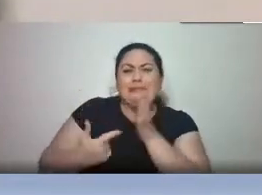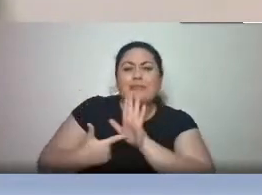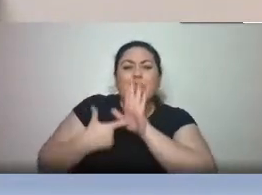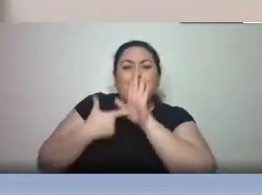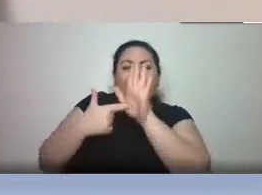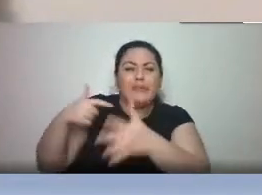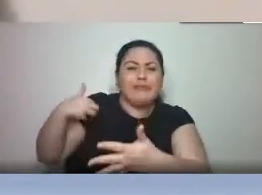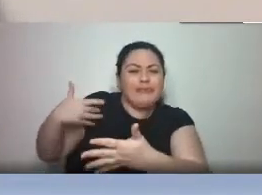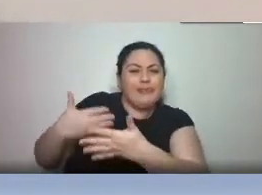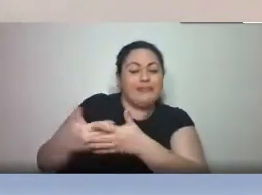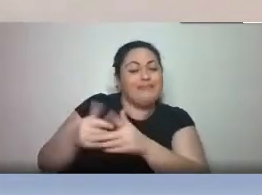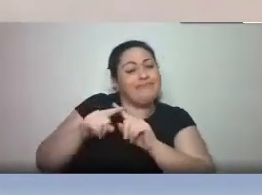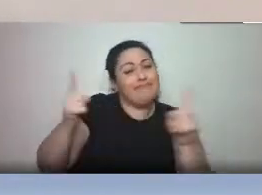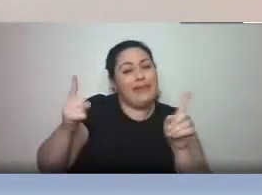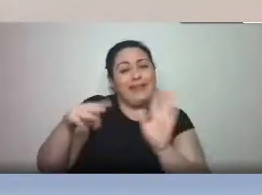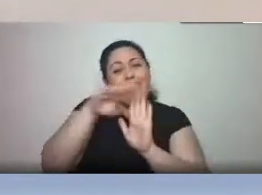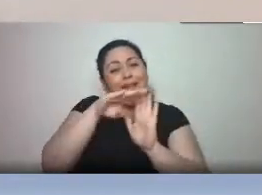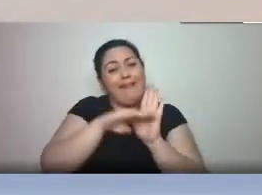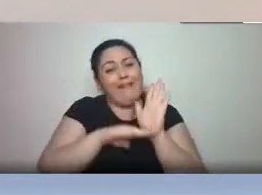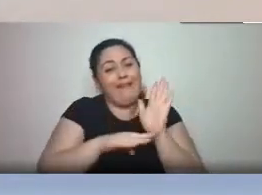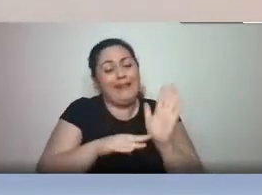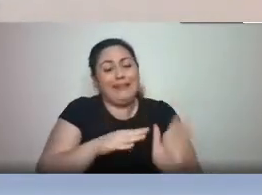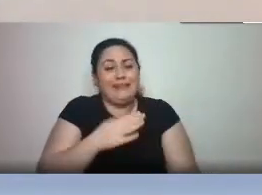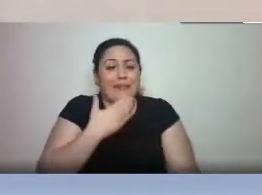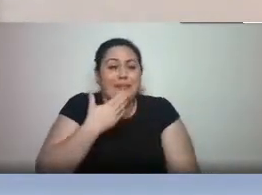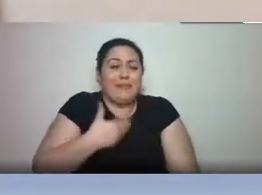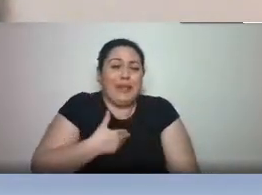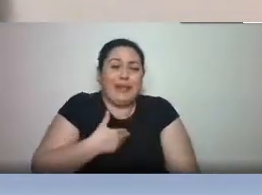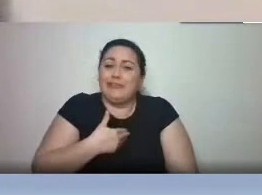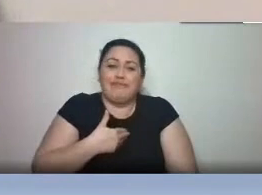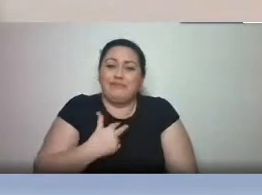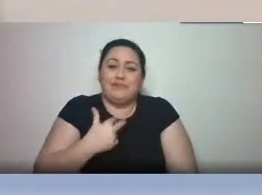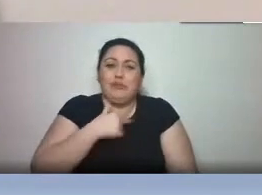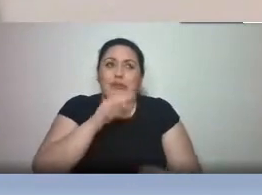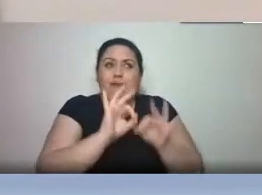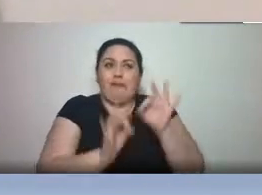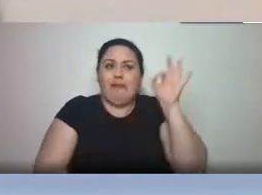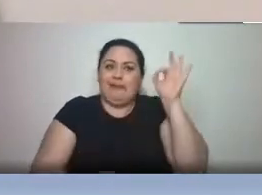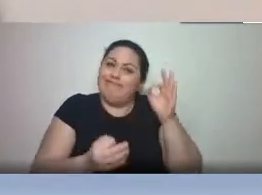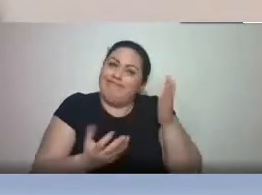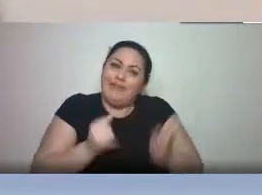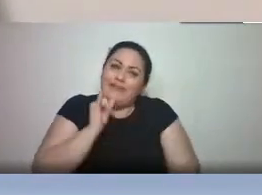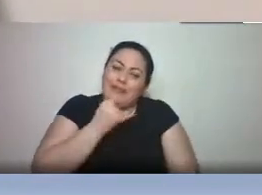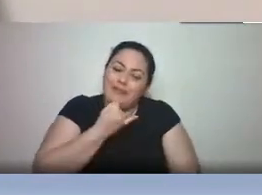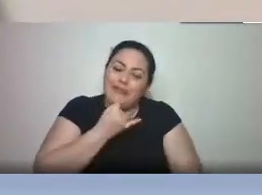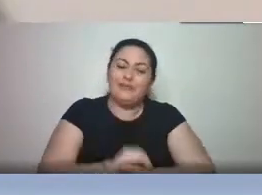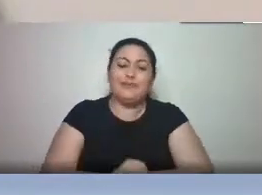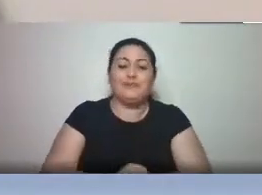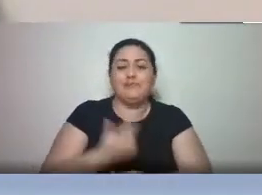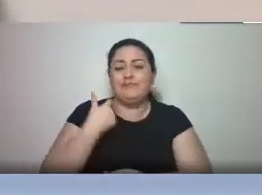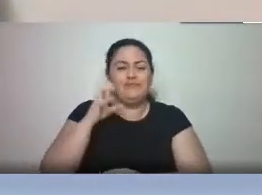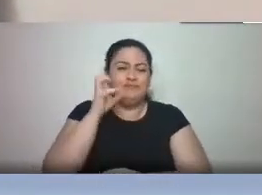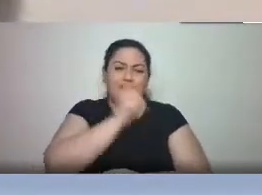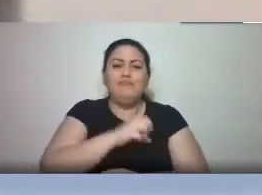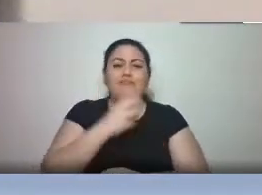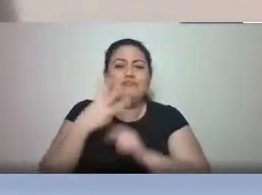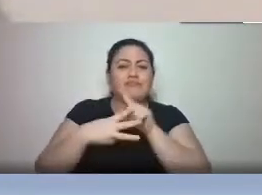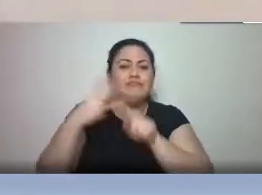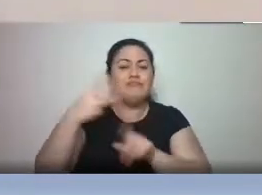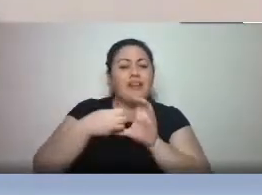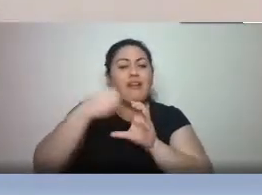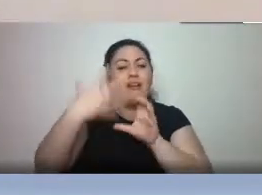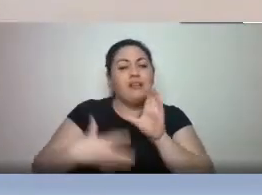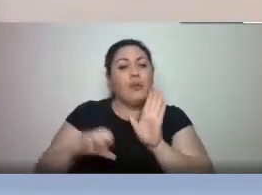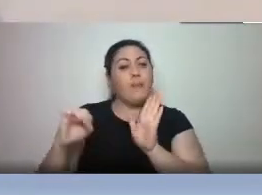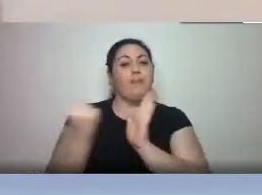mas o protocolo me orienta a ser sintética, infelizmente. Então, destaco brevemente 3 características marcantes